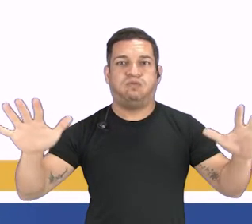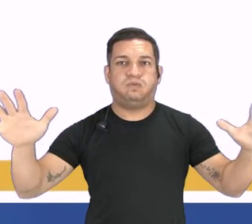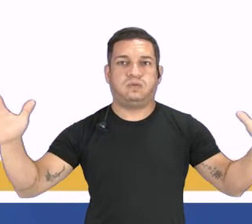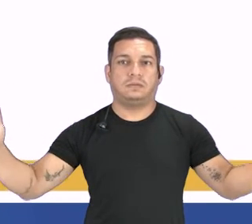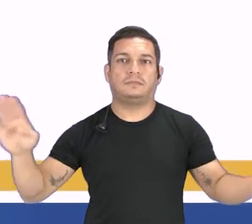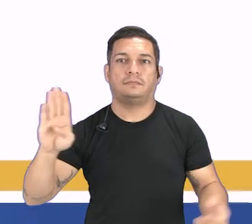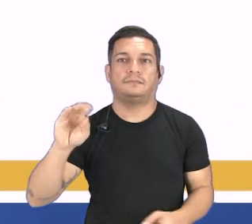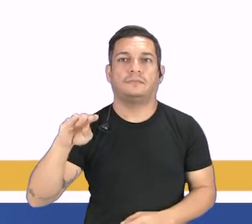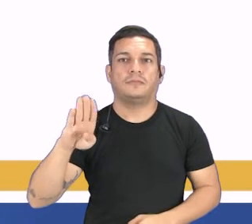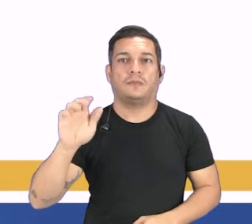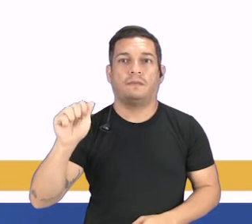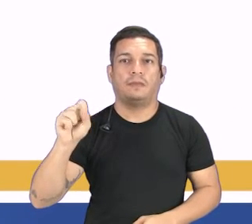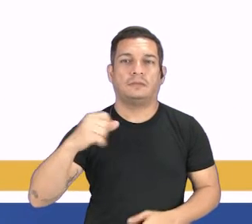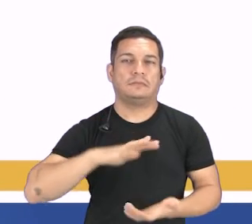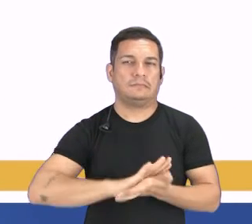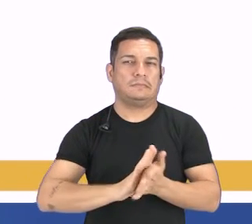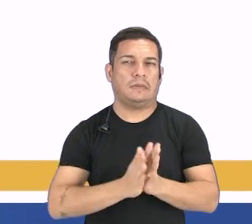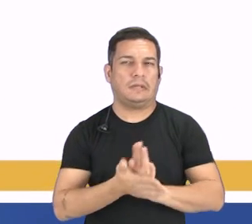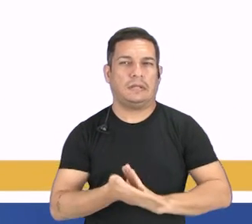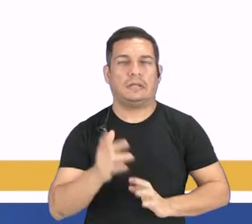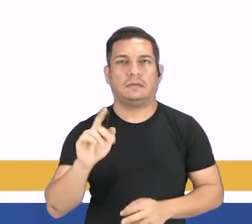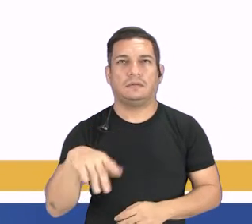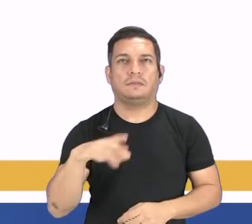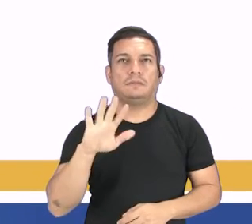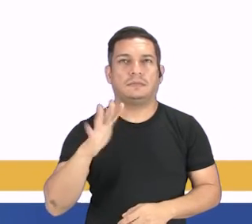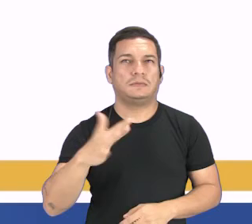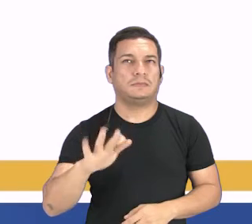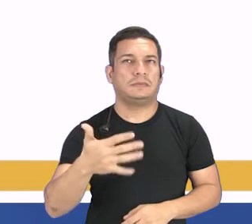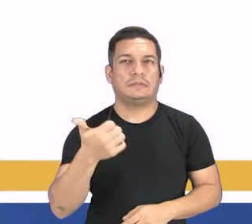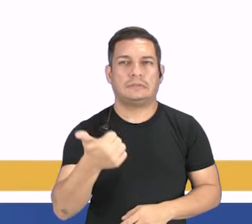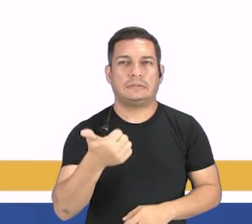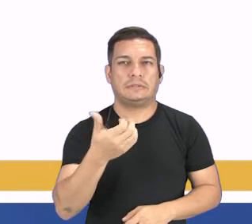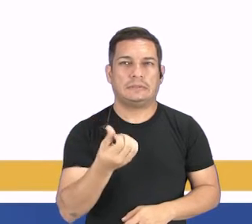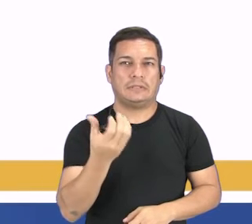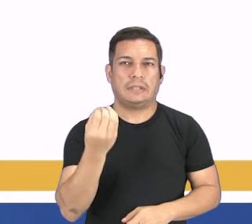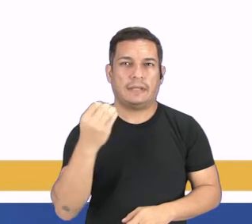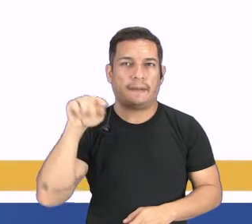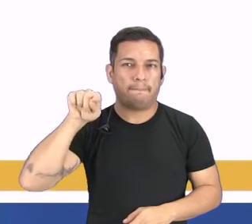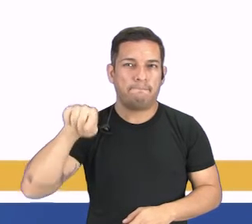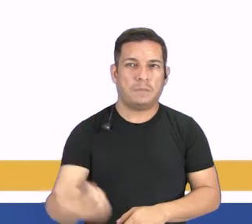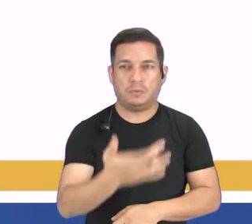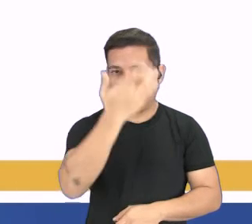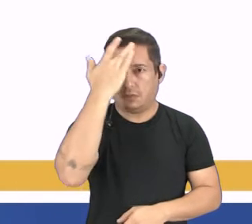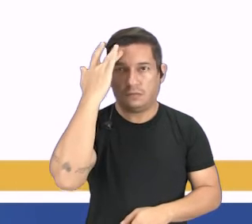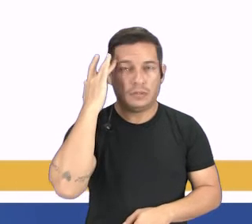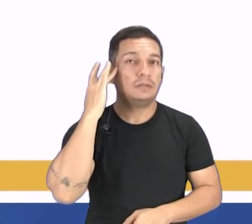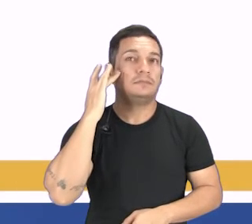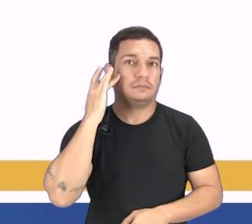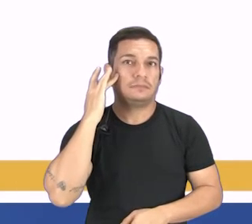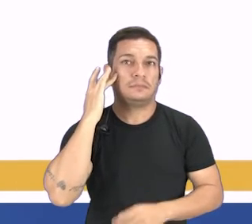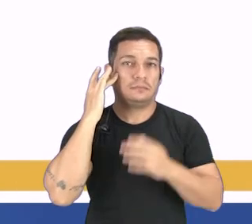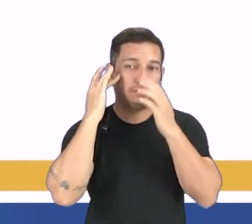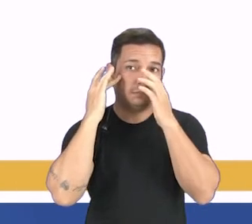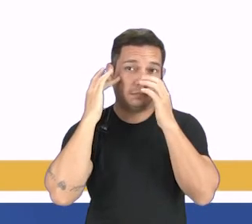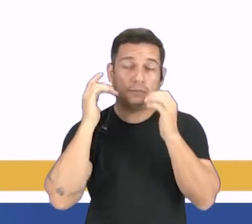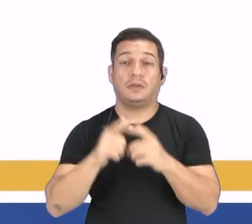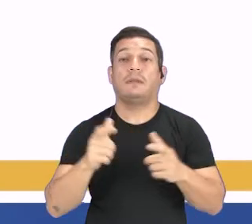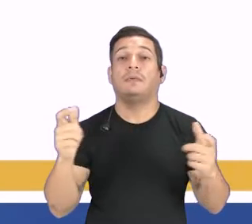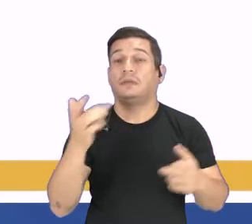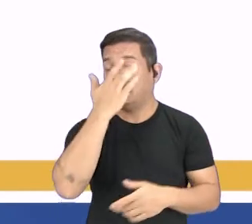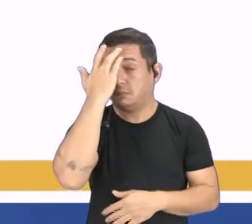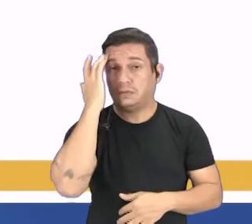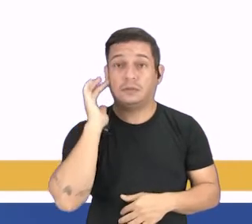Hiroshima e Nagasaki, que mataram uma e outra aí aproximadamente 160 mil pessoas. E a maioria